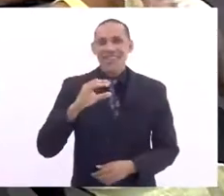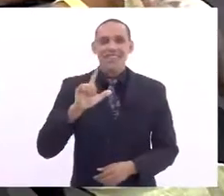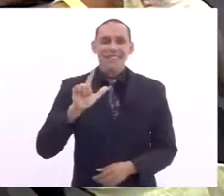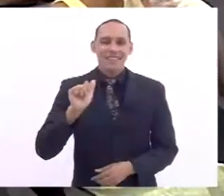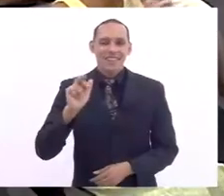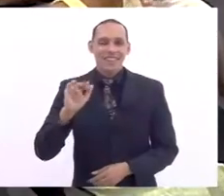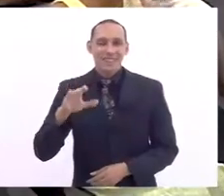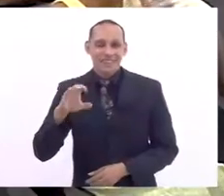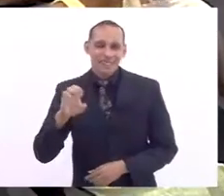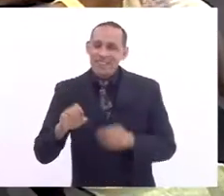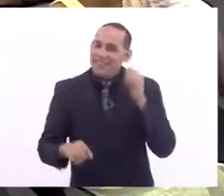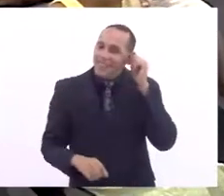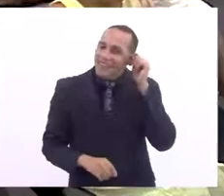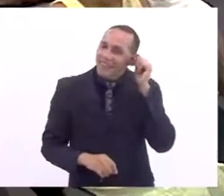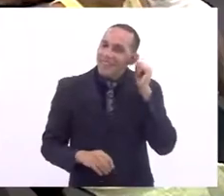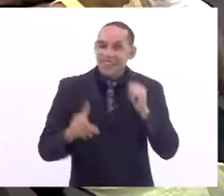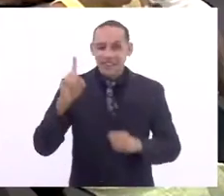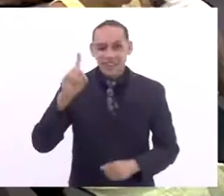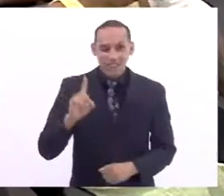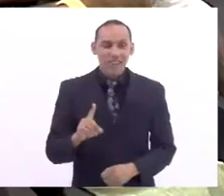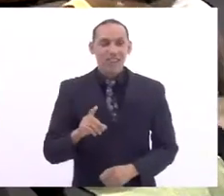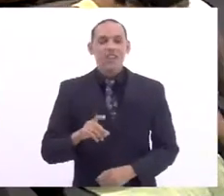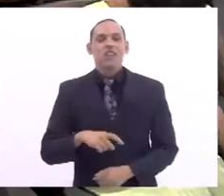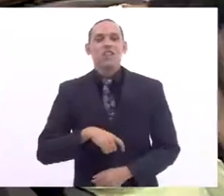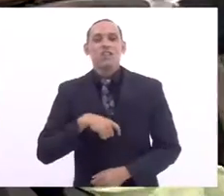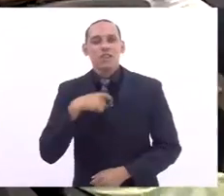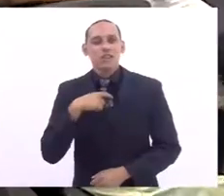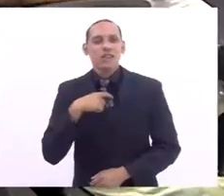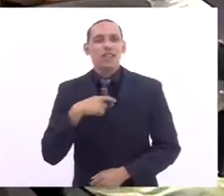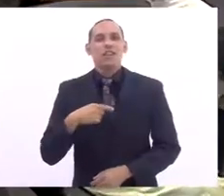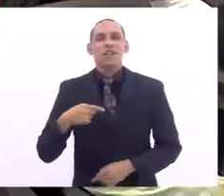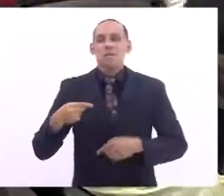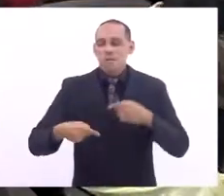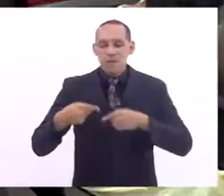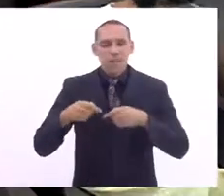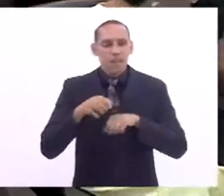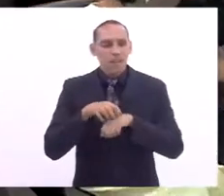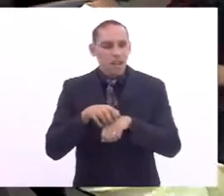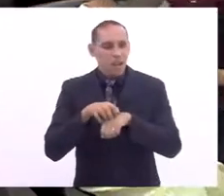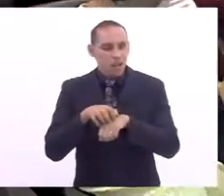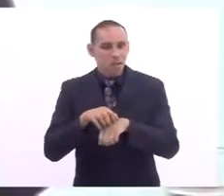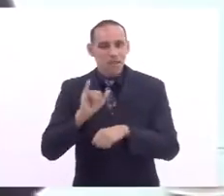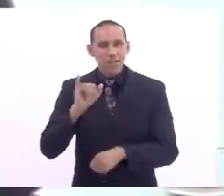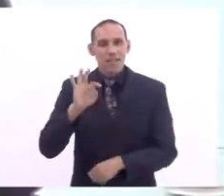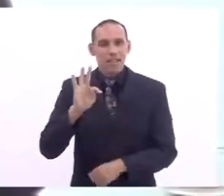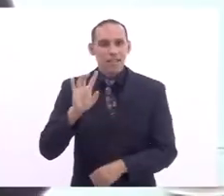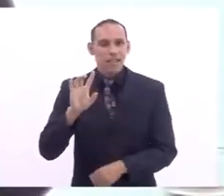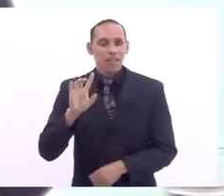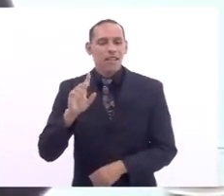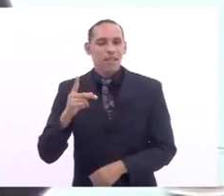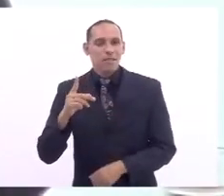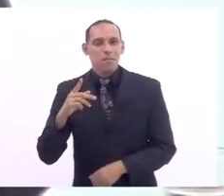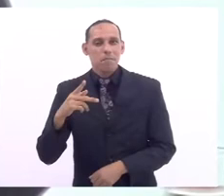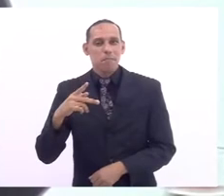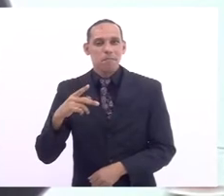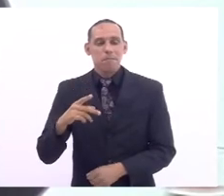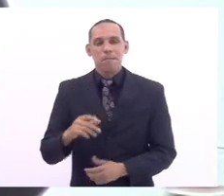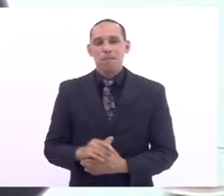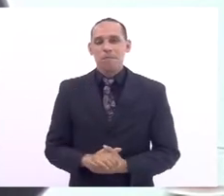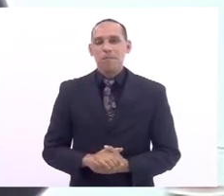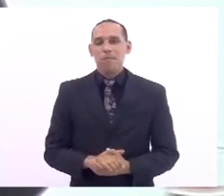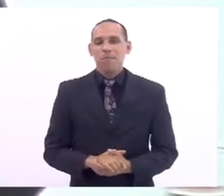link a diretora executiva do Instituto de política de transporte e desenvolvimento e PDT bom eu vou passar agora